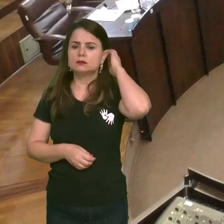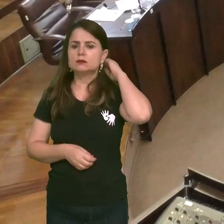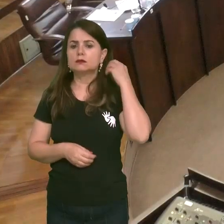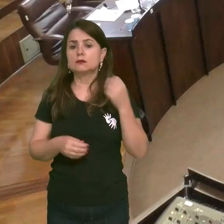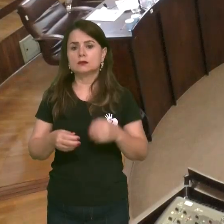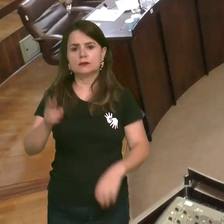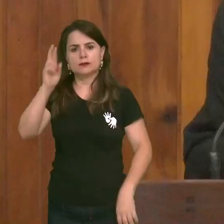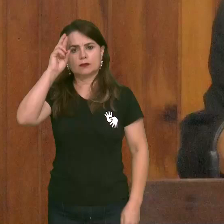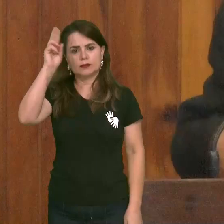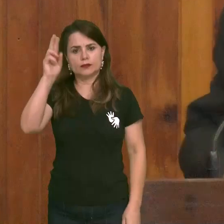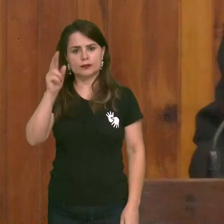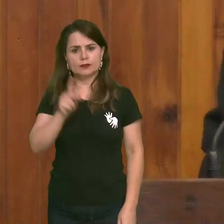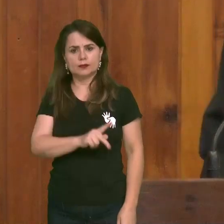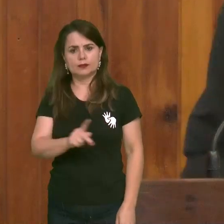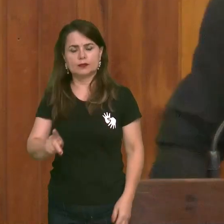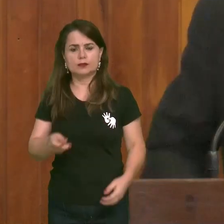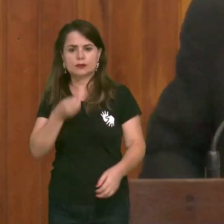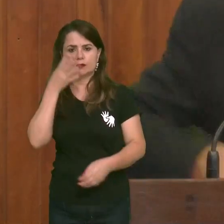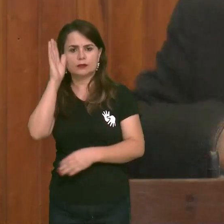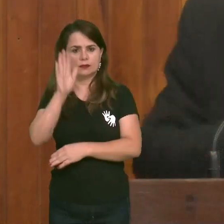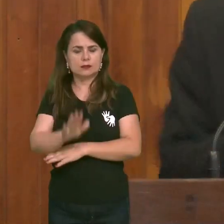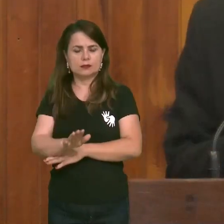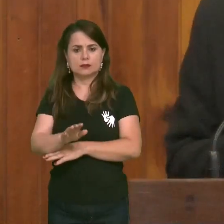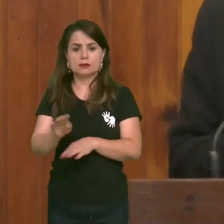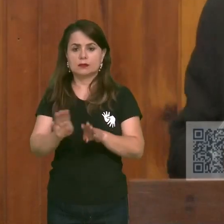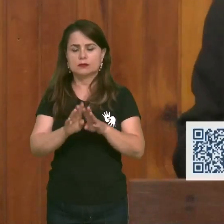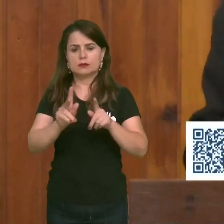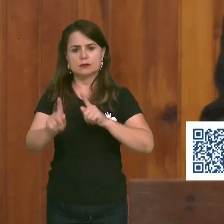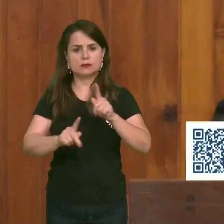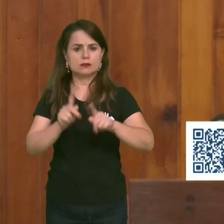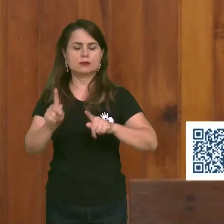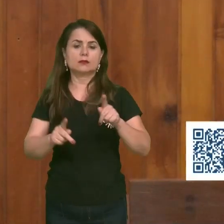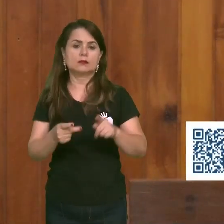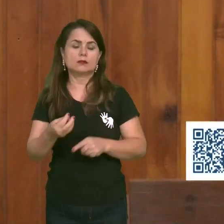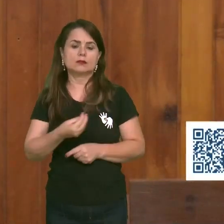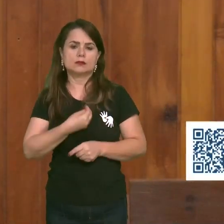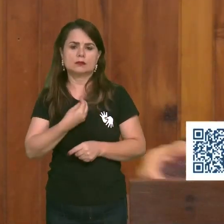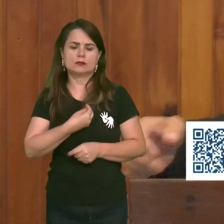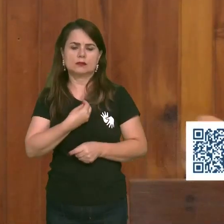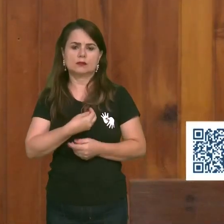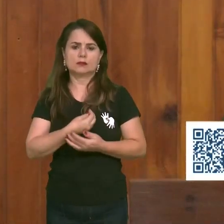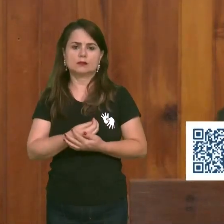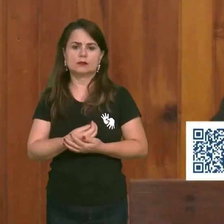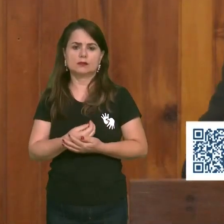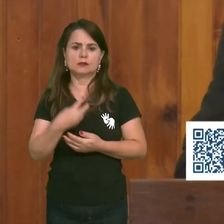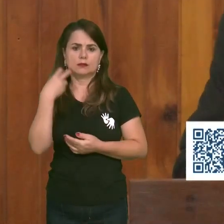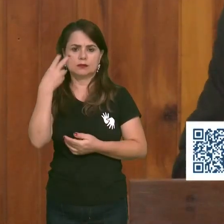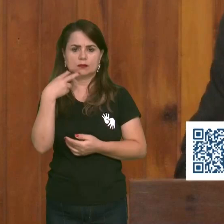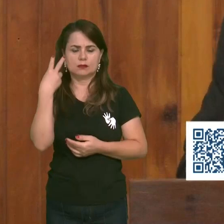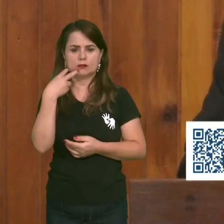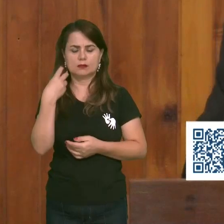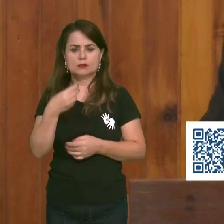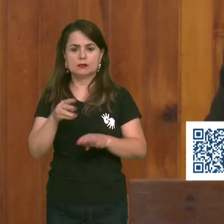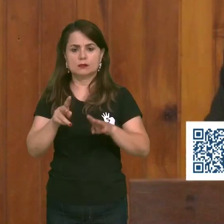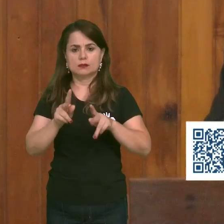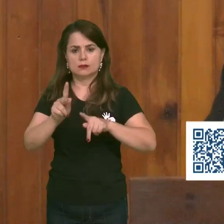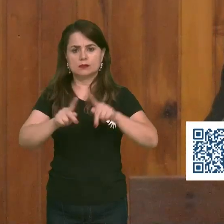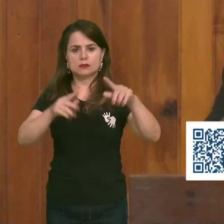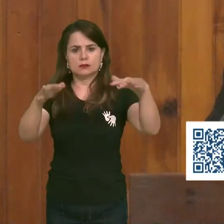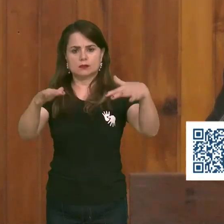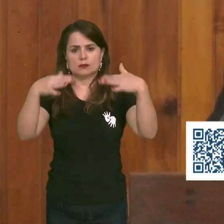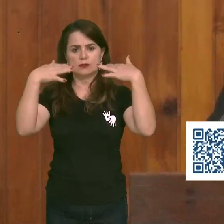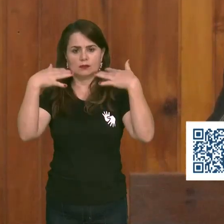seu presidente Boa tarde todos os demais vereadores população que nos assiste aos funcionários